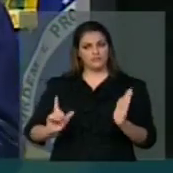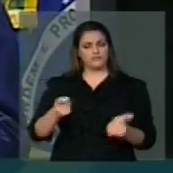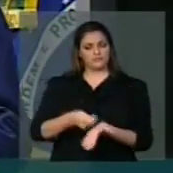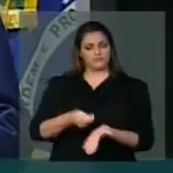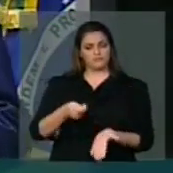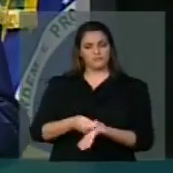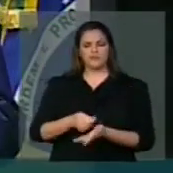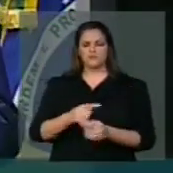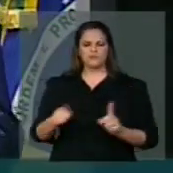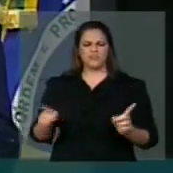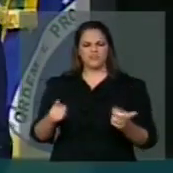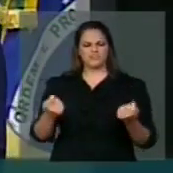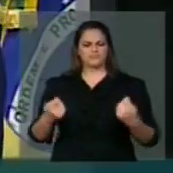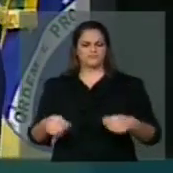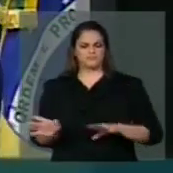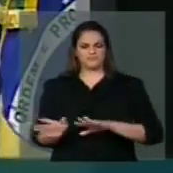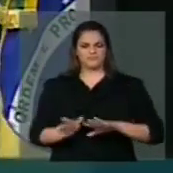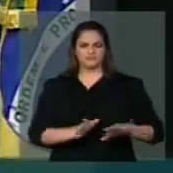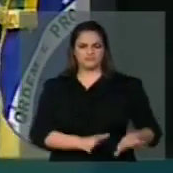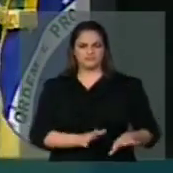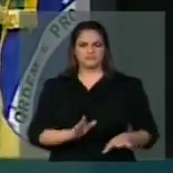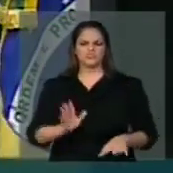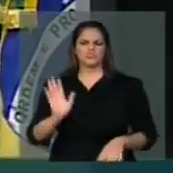Mas nós estamos vivendo aqui